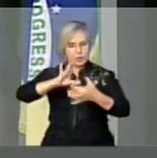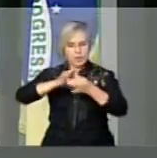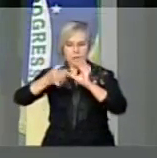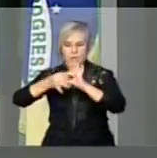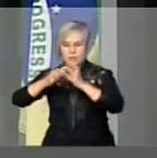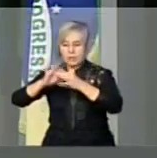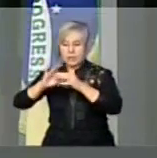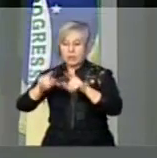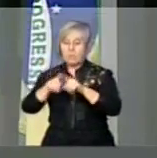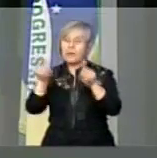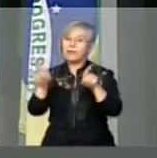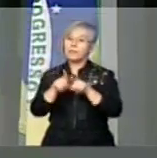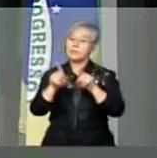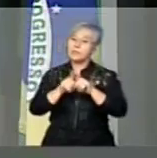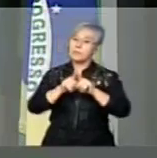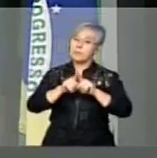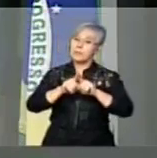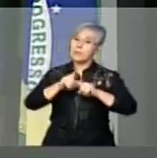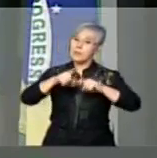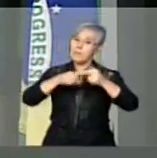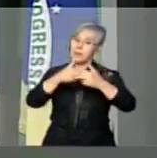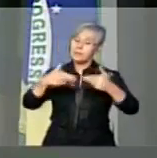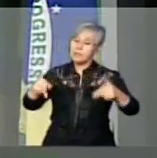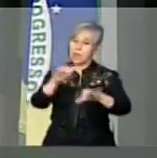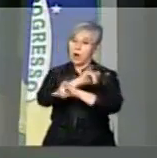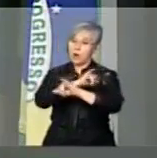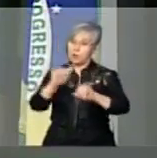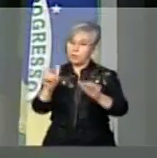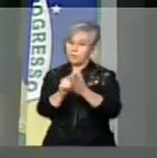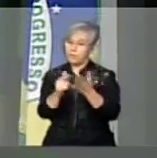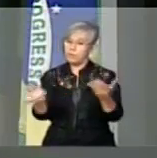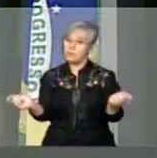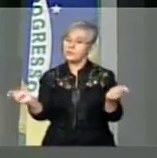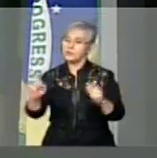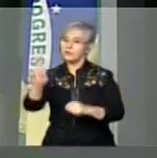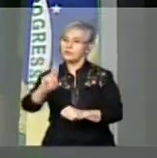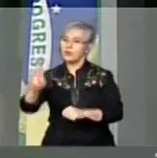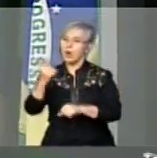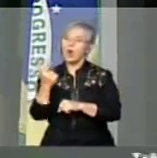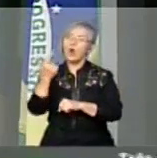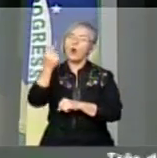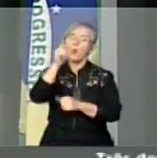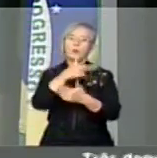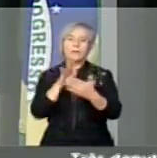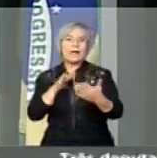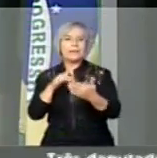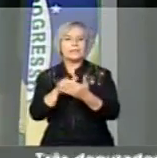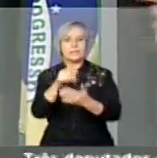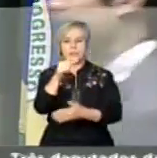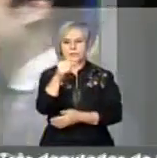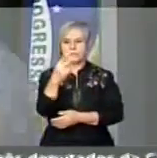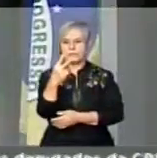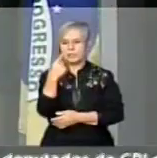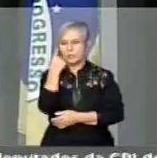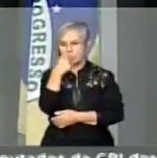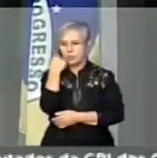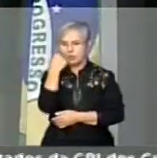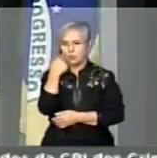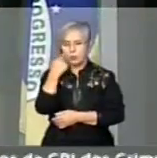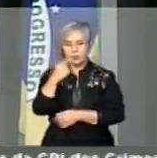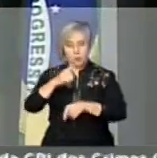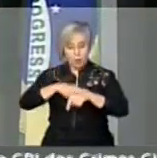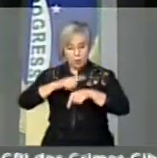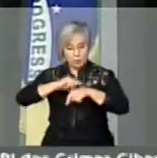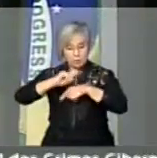material recebido, dado seu caráter informativo, seja utilizado pelos veículos dentro de até 72 horas após o recebimento das